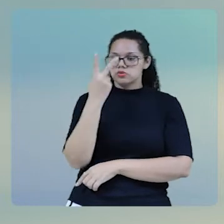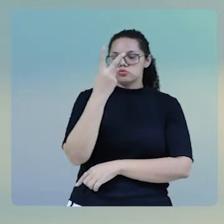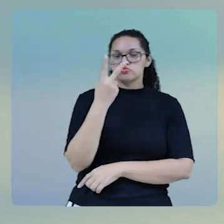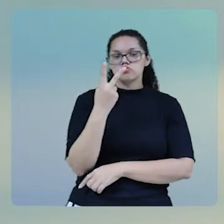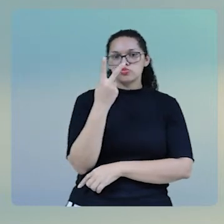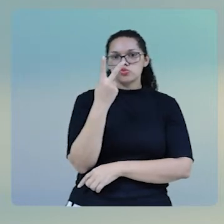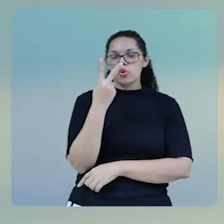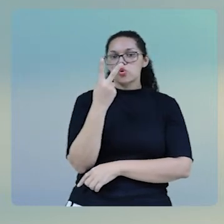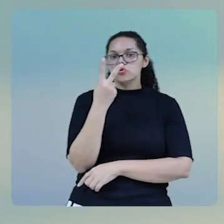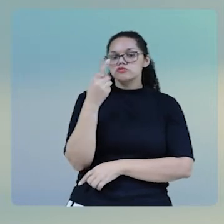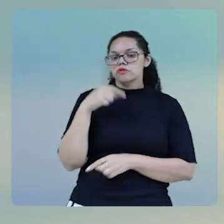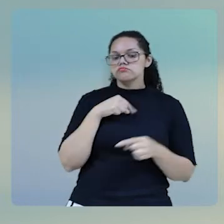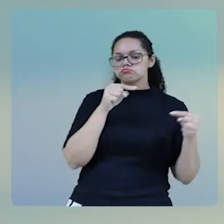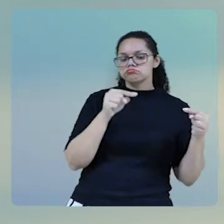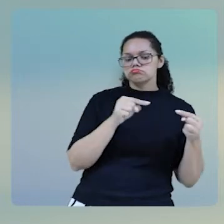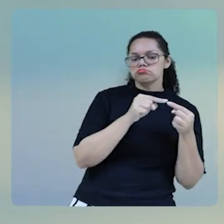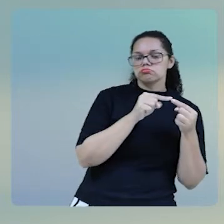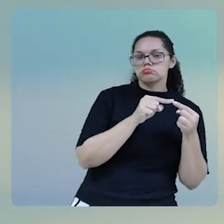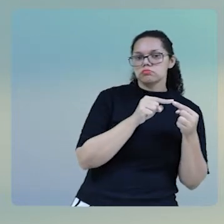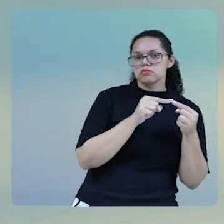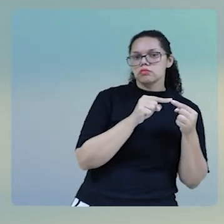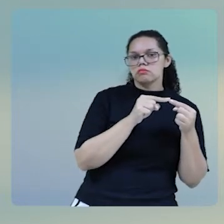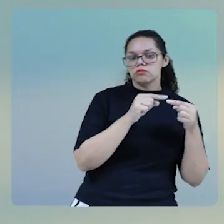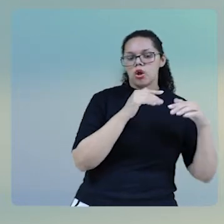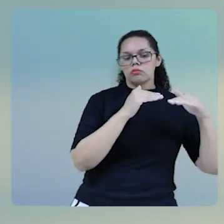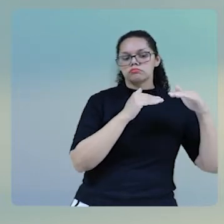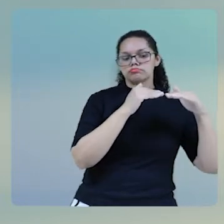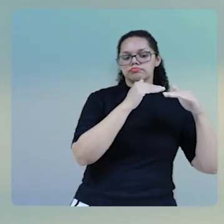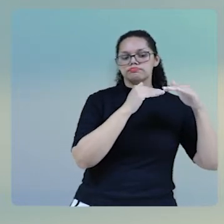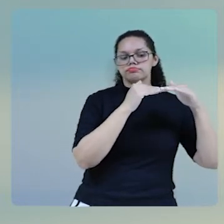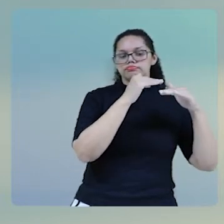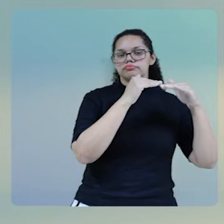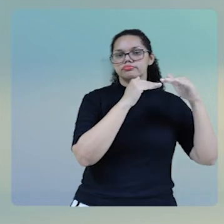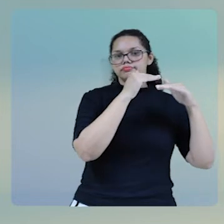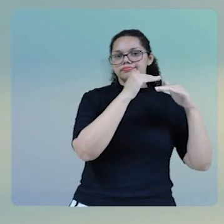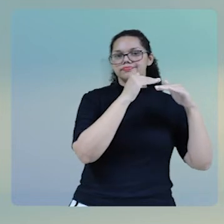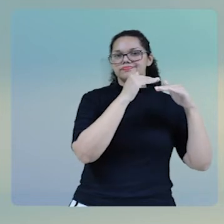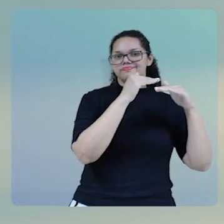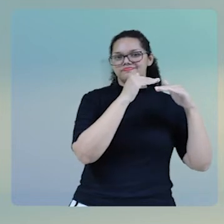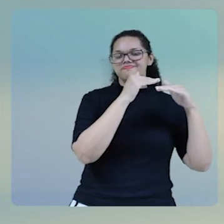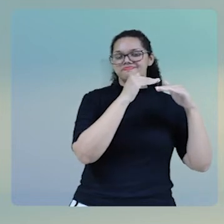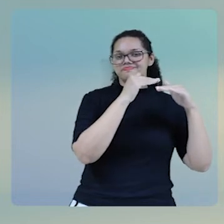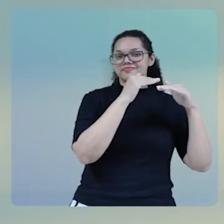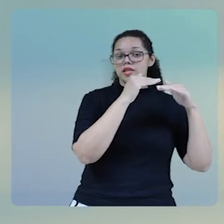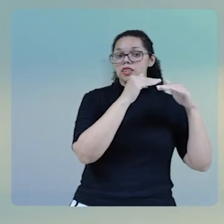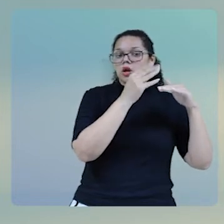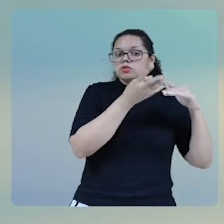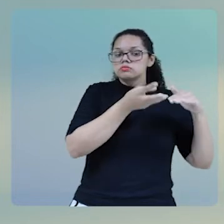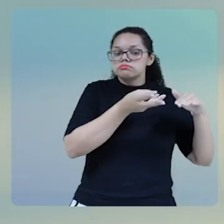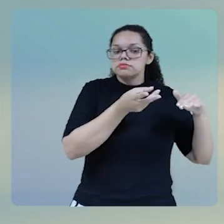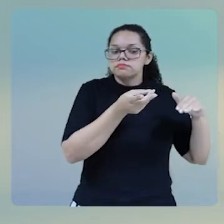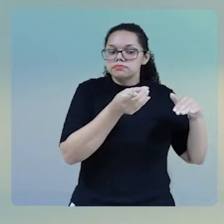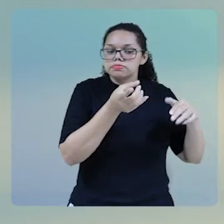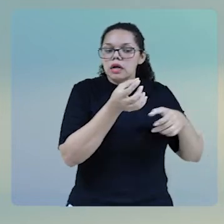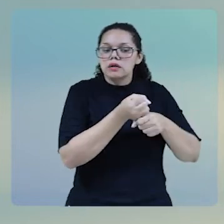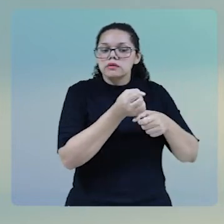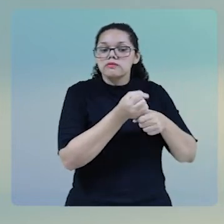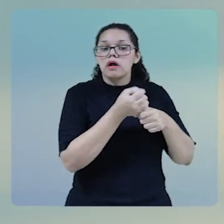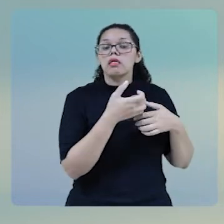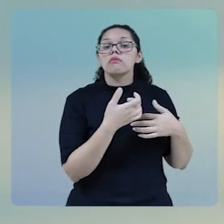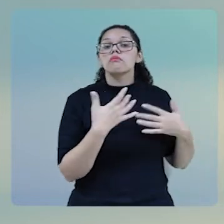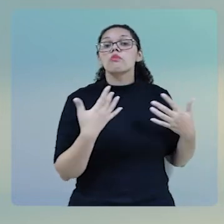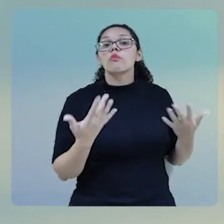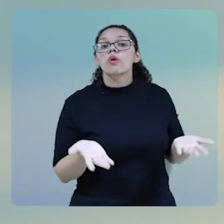estar associados em paralelo. Por estarem associados em paralelo, eu vou ter que fazer a resistência equivalente. Quem é que vai ser a resistência equivalente desses